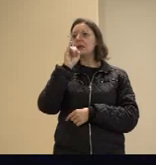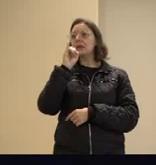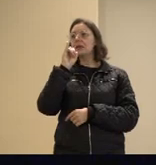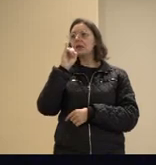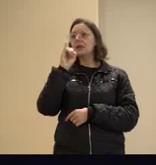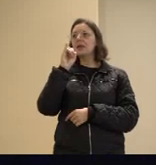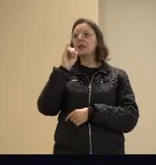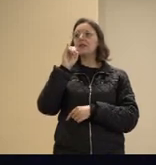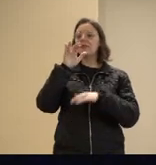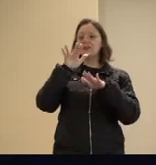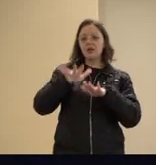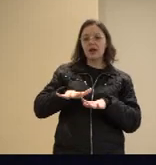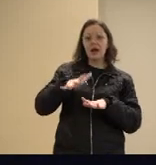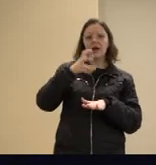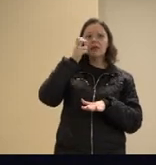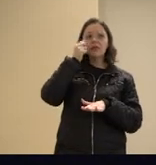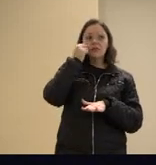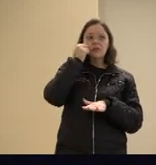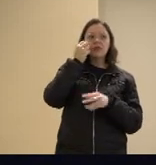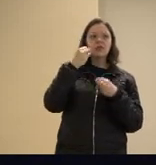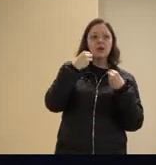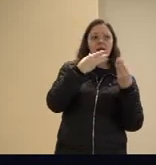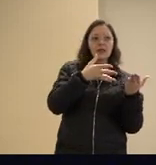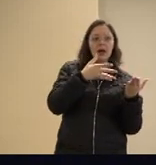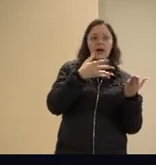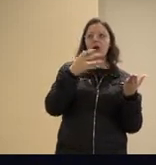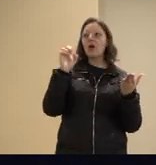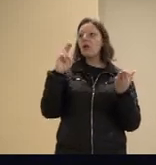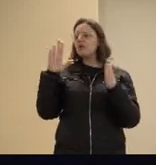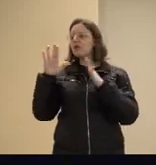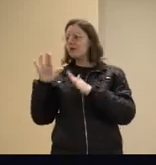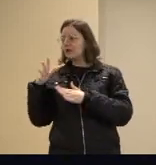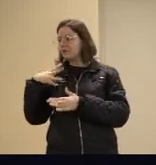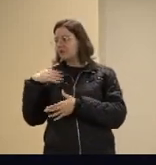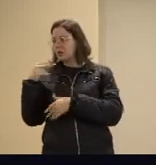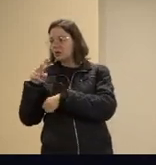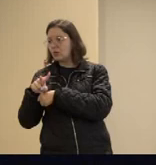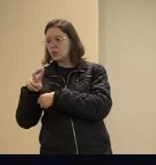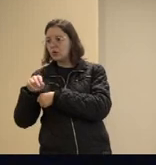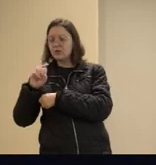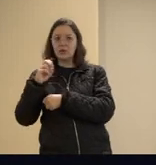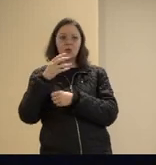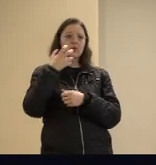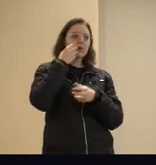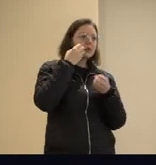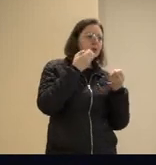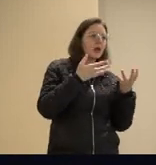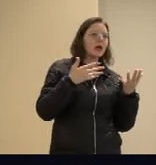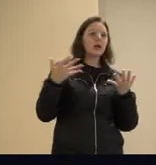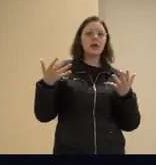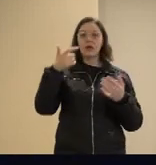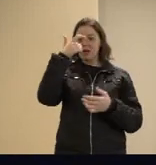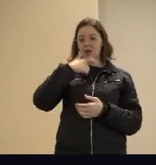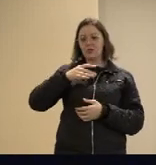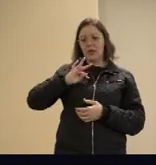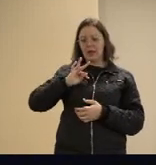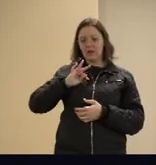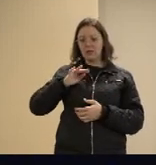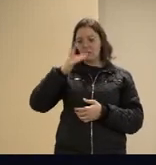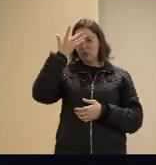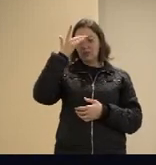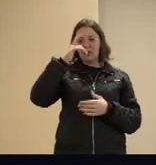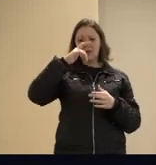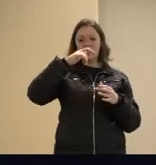criança. Eu não sou técnico, não tenho, e até porque nenhum técnico tem uma fórmula pronta